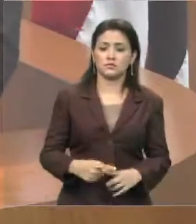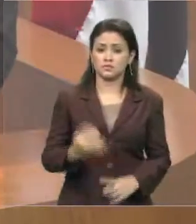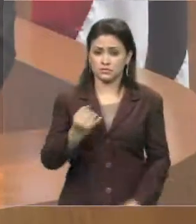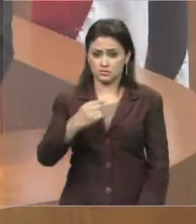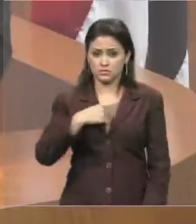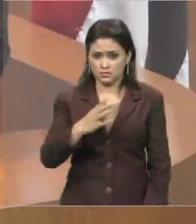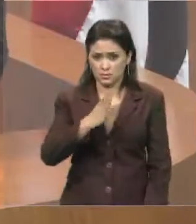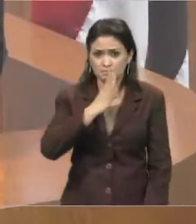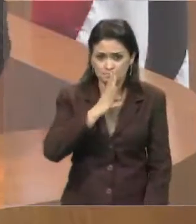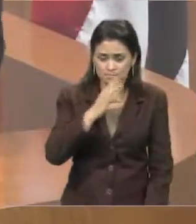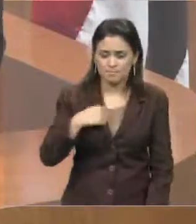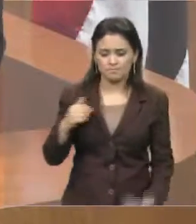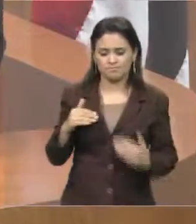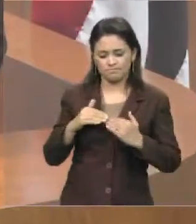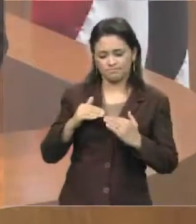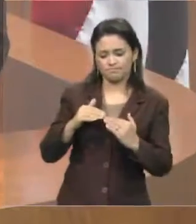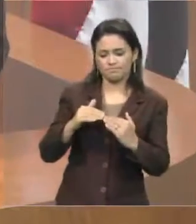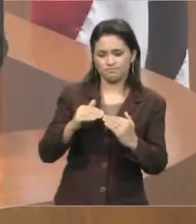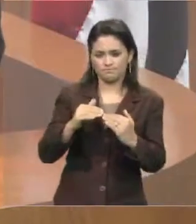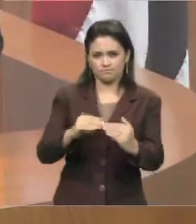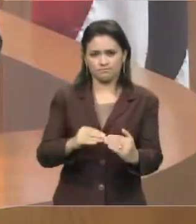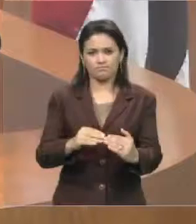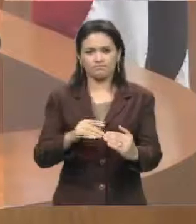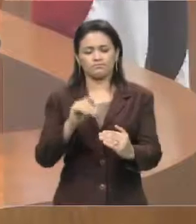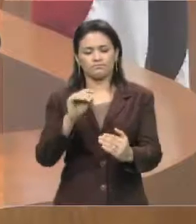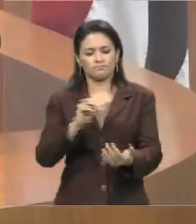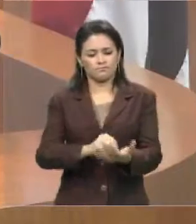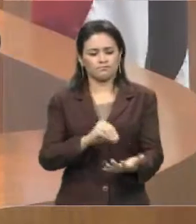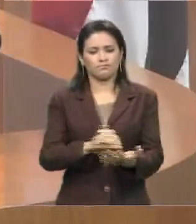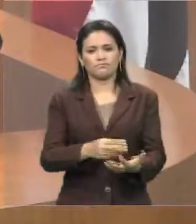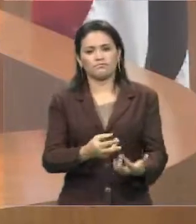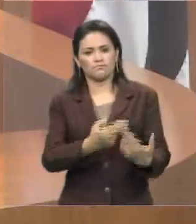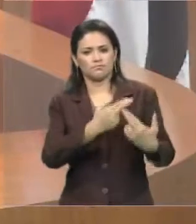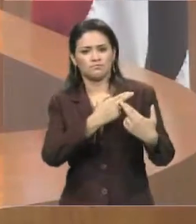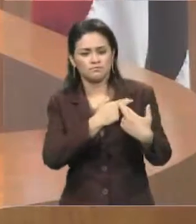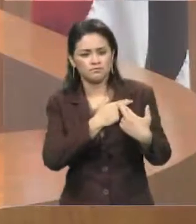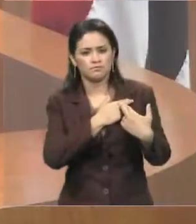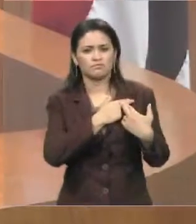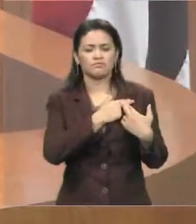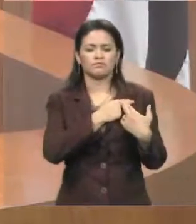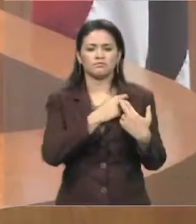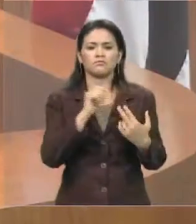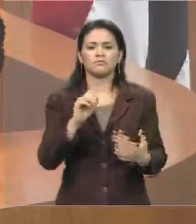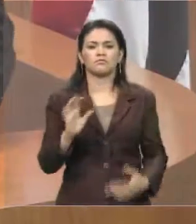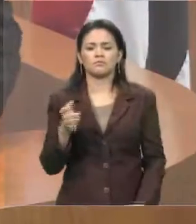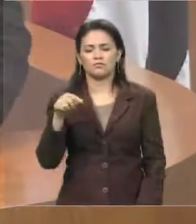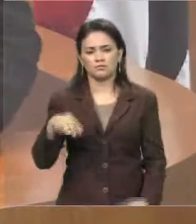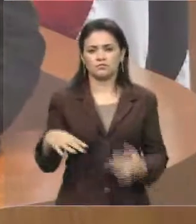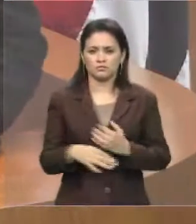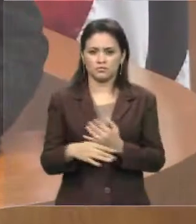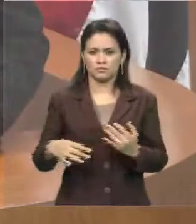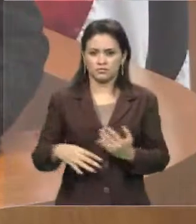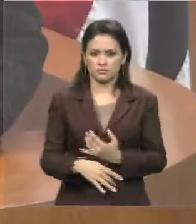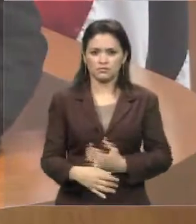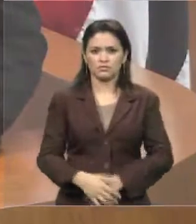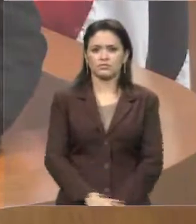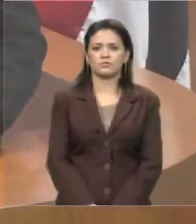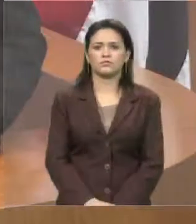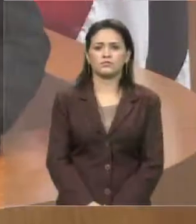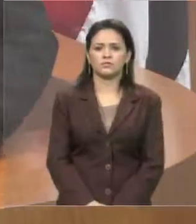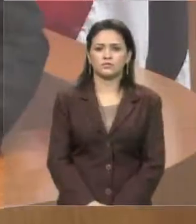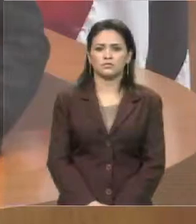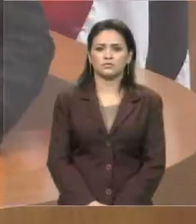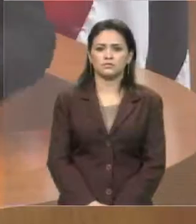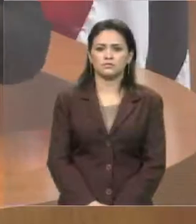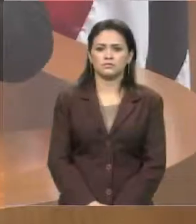sendo conivente com essa irresponsabilidade criminosa que estão fazendo com aquela cidade.